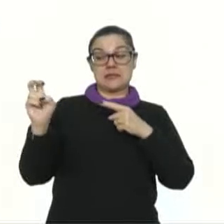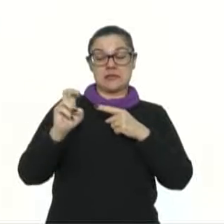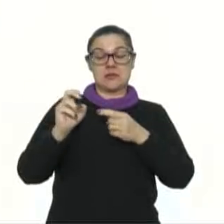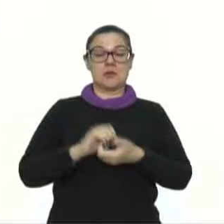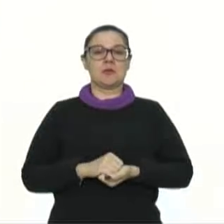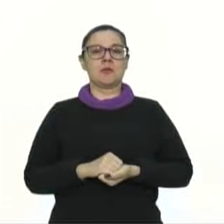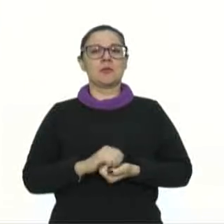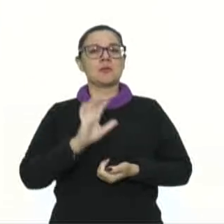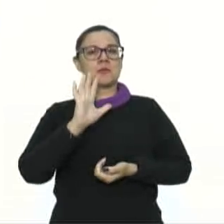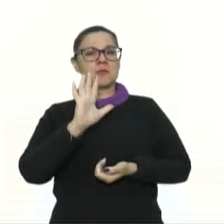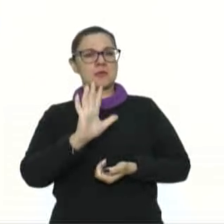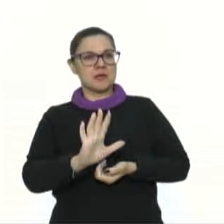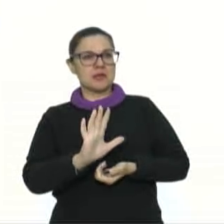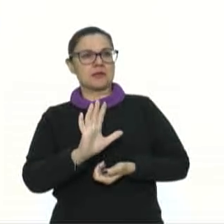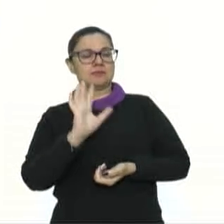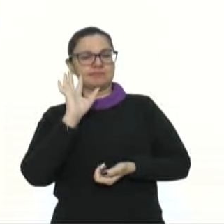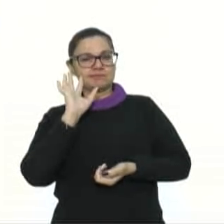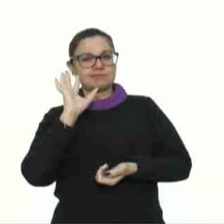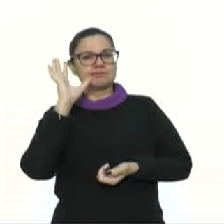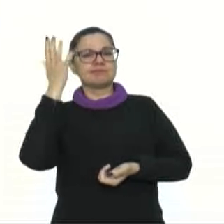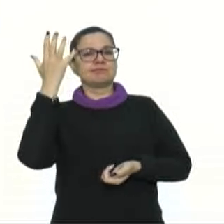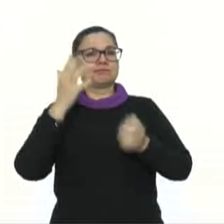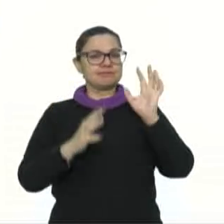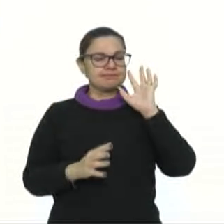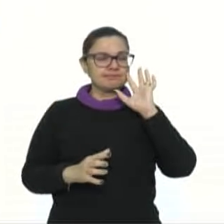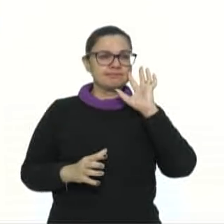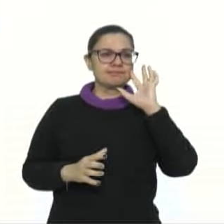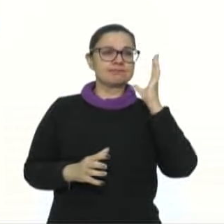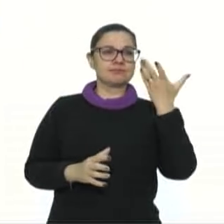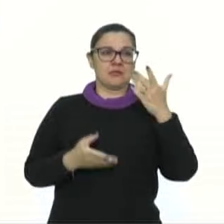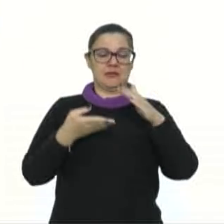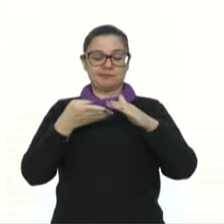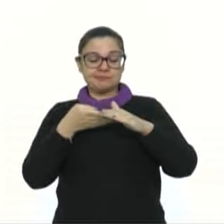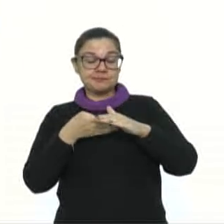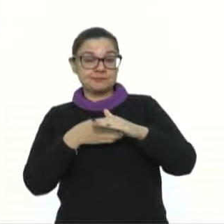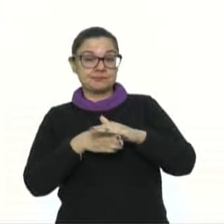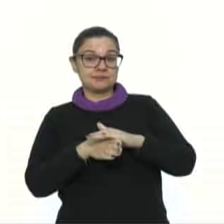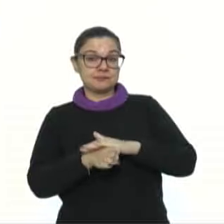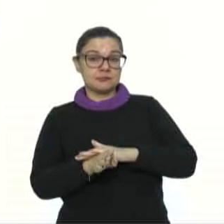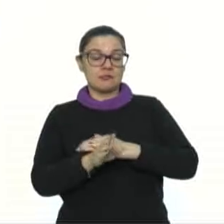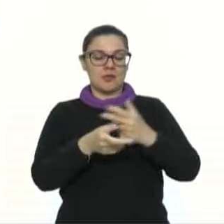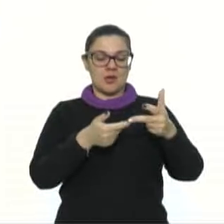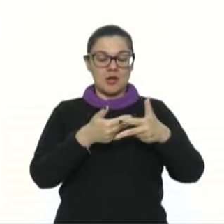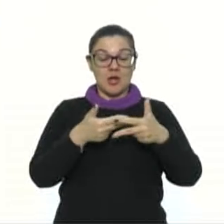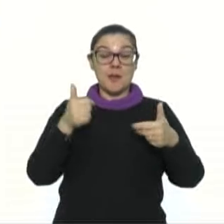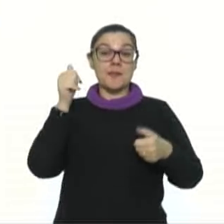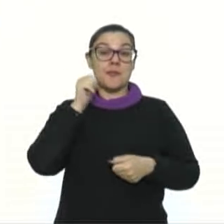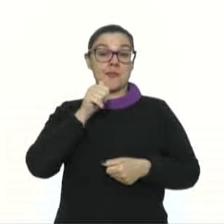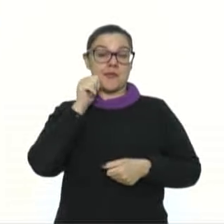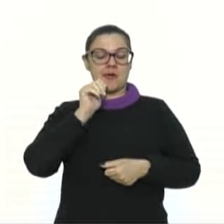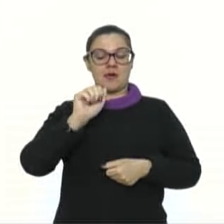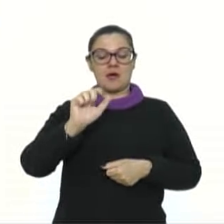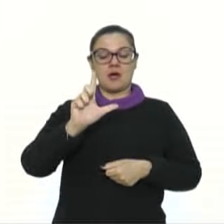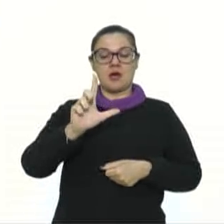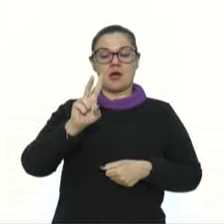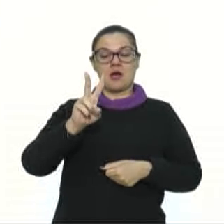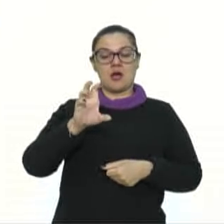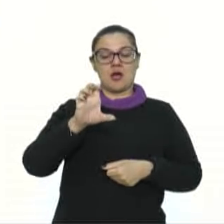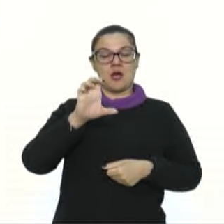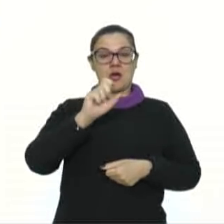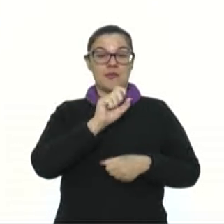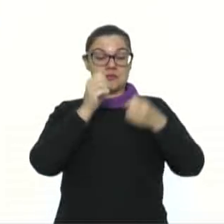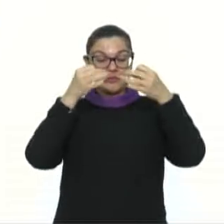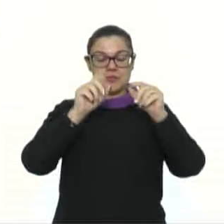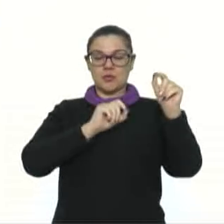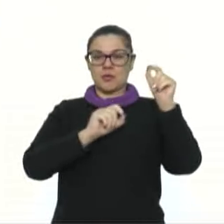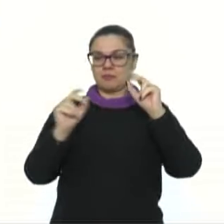No tocante às circunstâncias que geram esse tipo de comportamento, Alves salienta, destaca que, abre